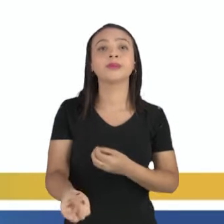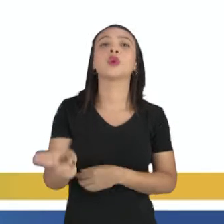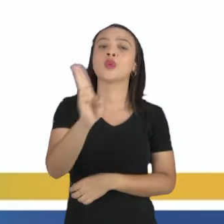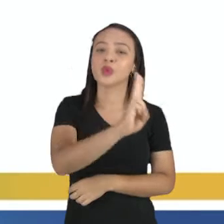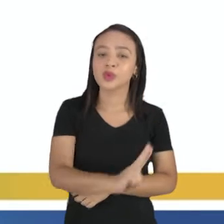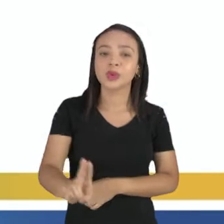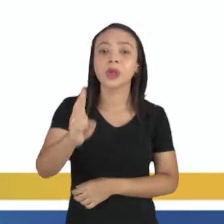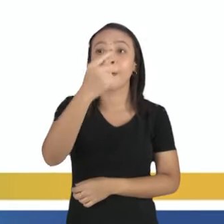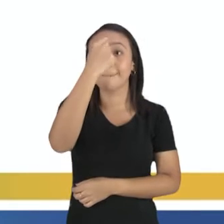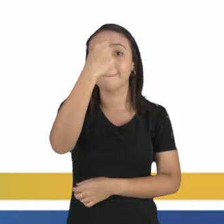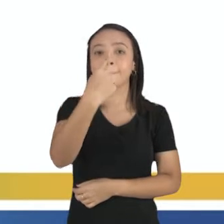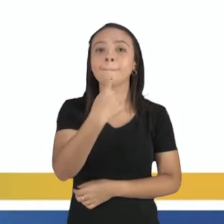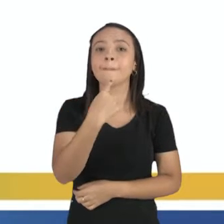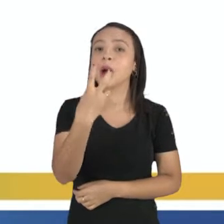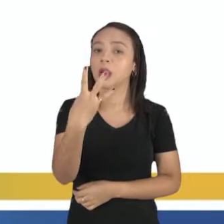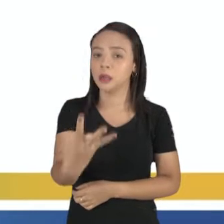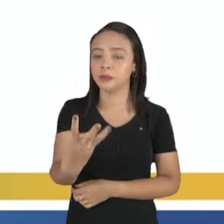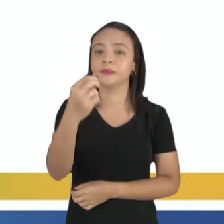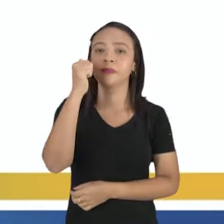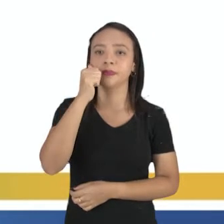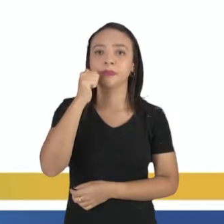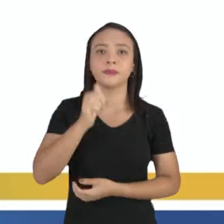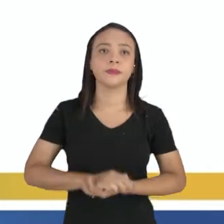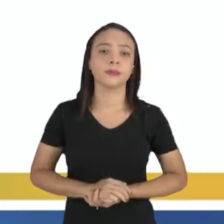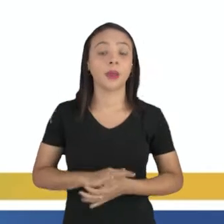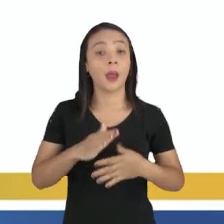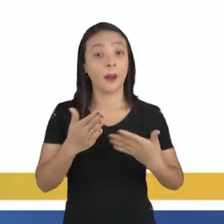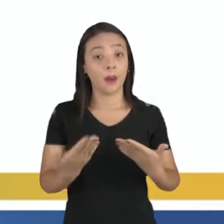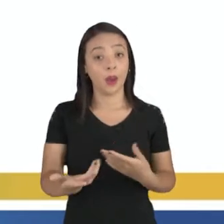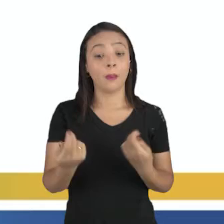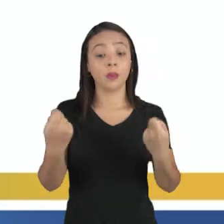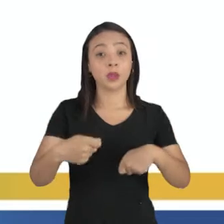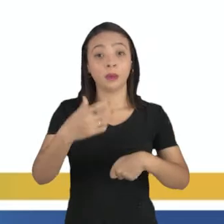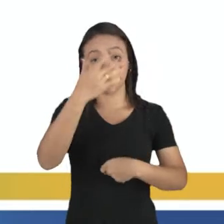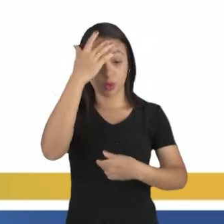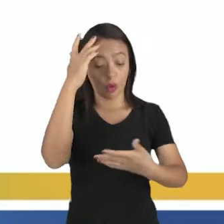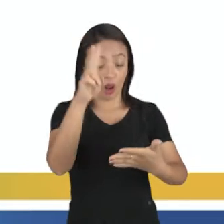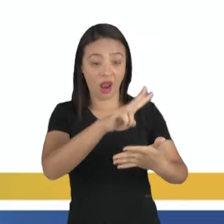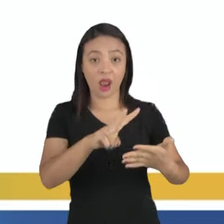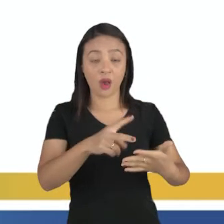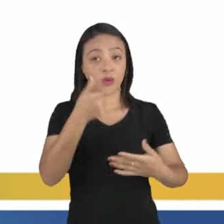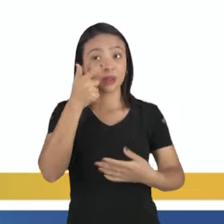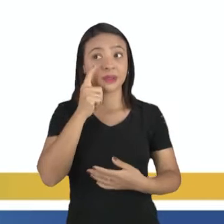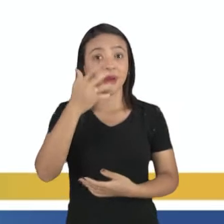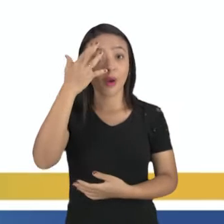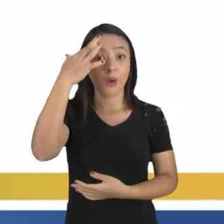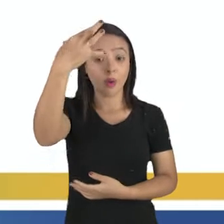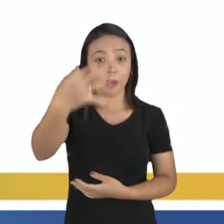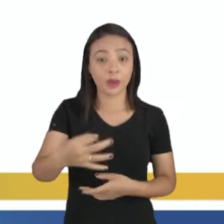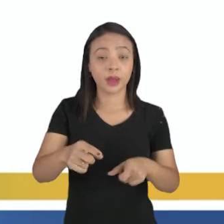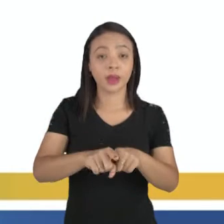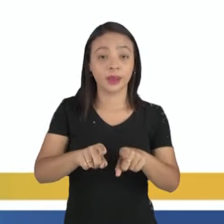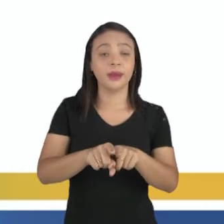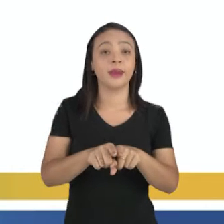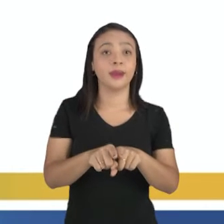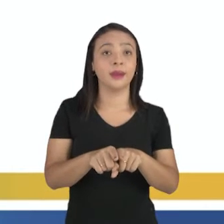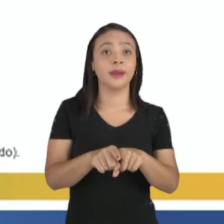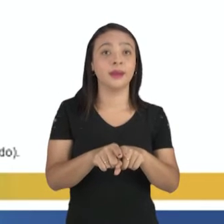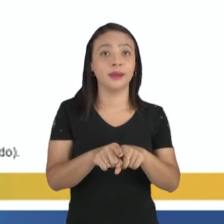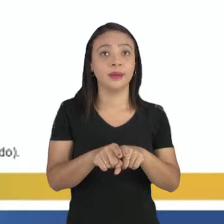da imagem das 3 mulheres. Para que o leitor possa entender e interpretar